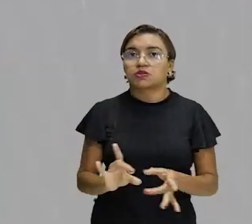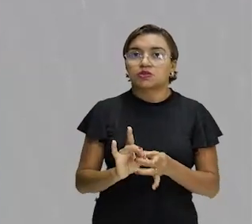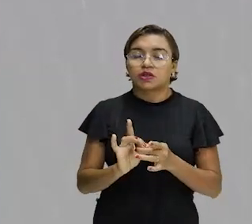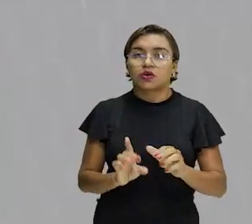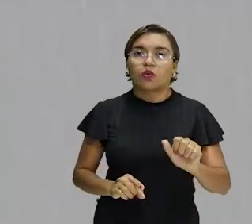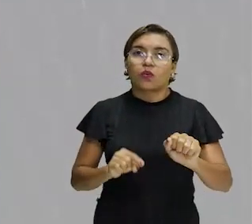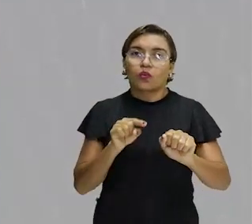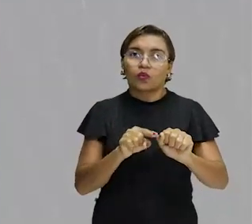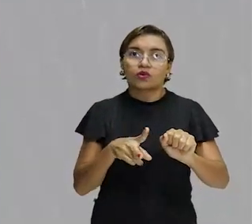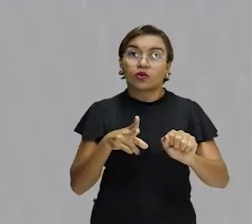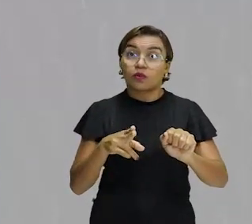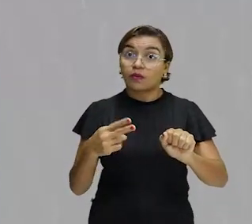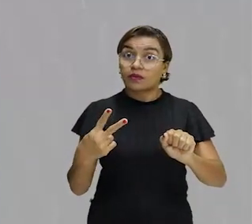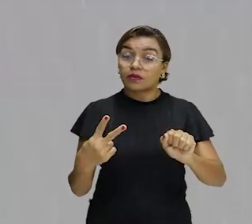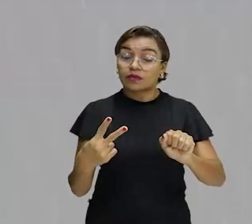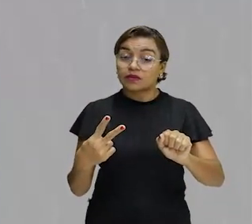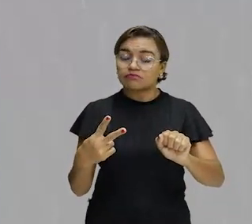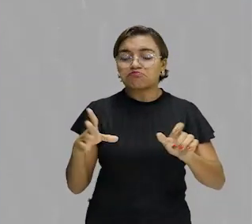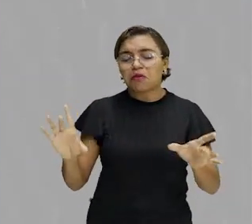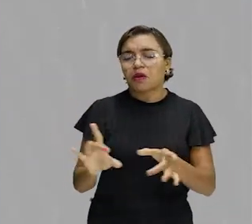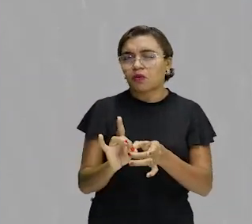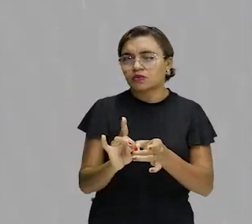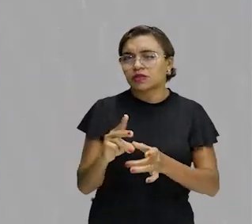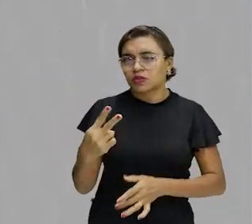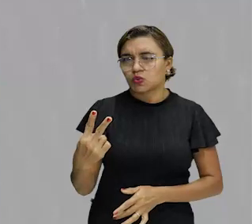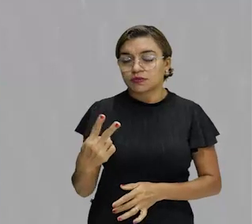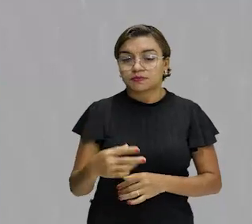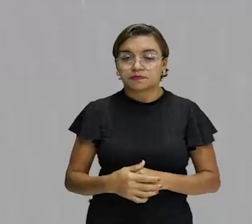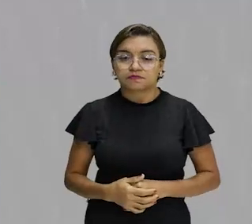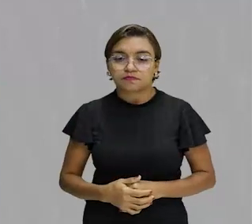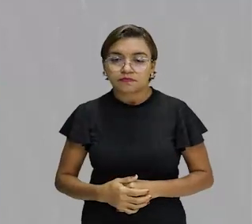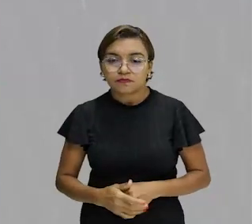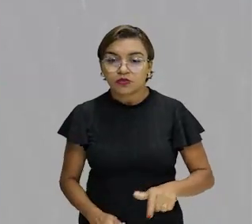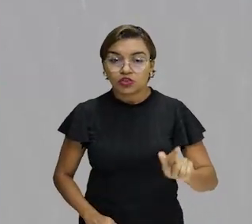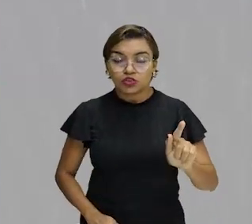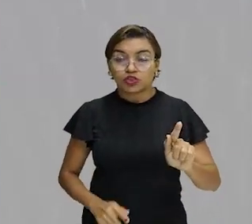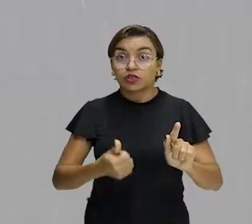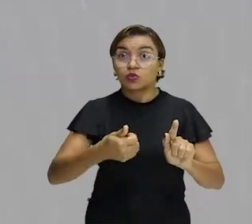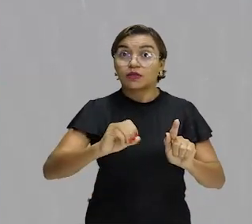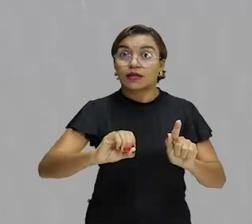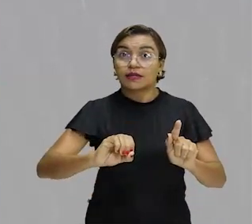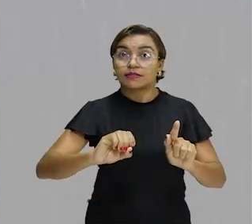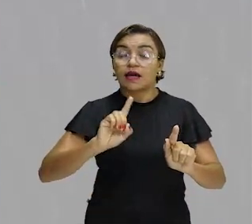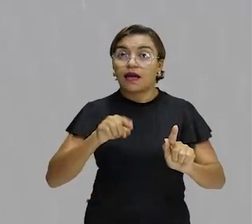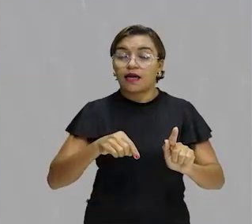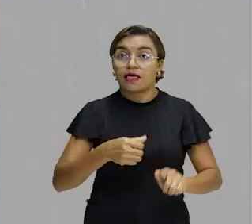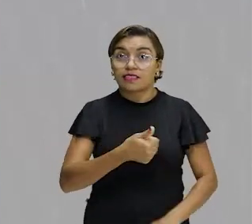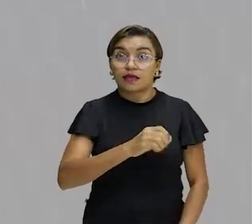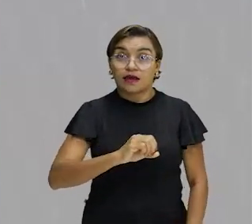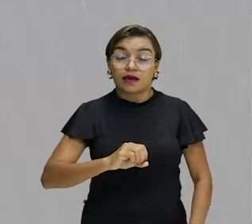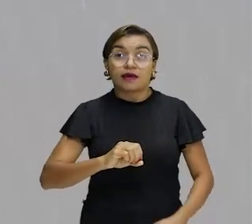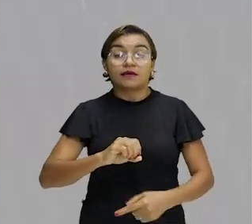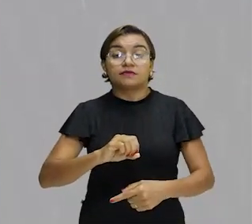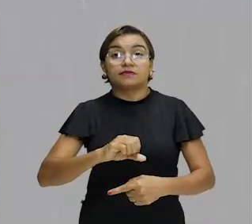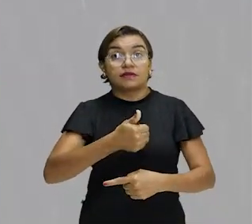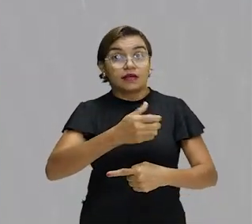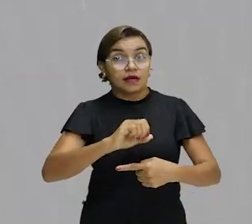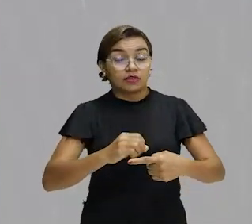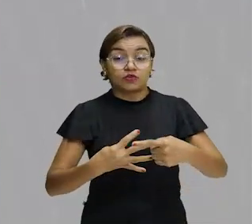ela vai de B em A, do conjunto B no conjunto A, certo? E ela é definida por G de x é igual